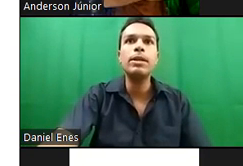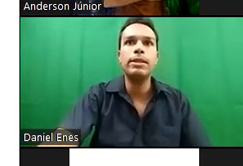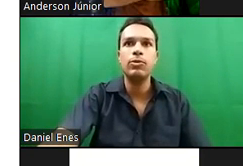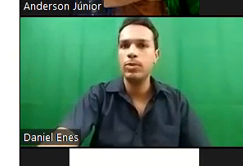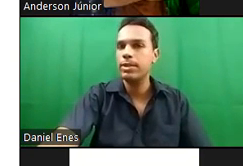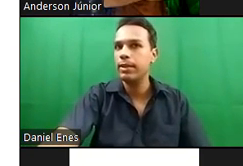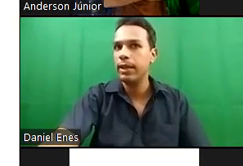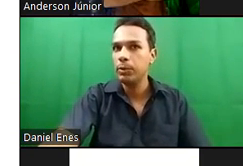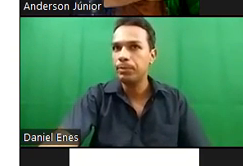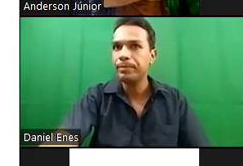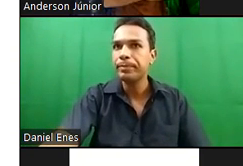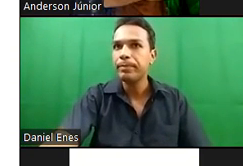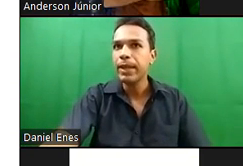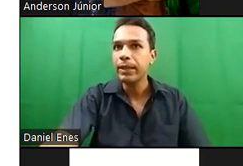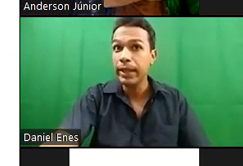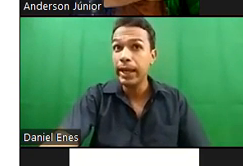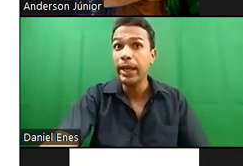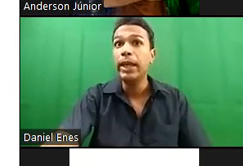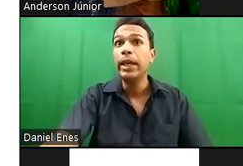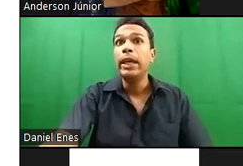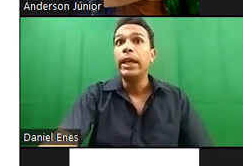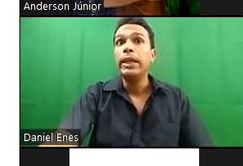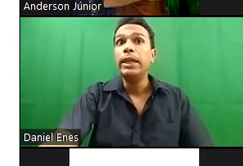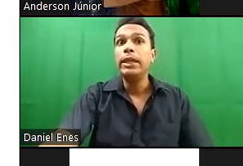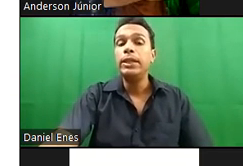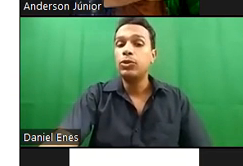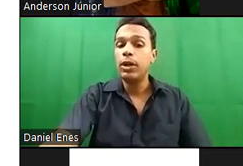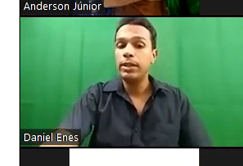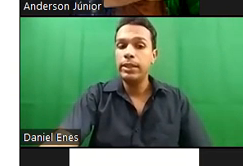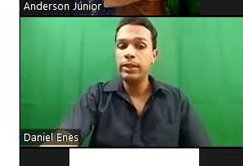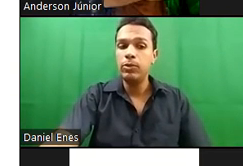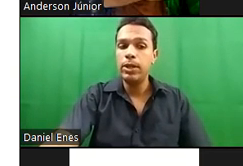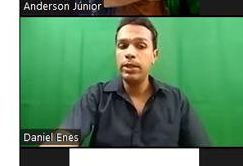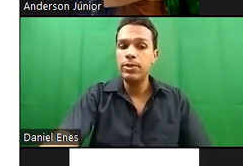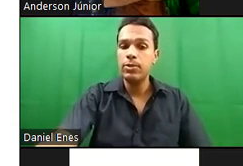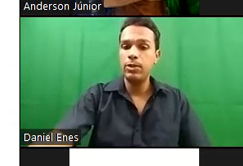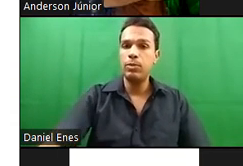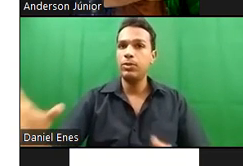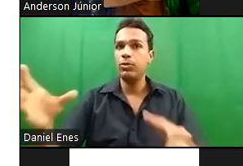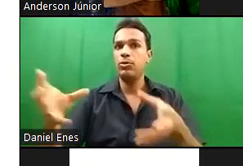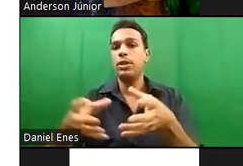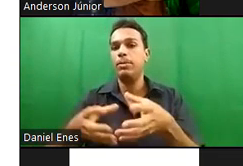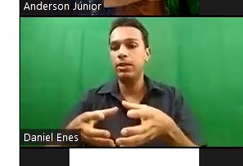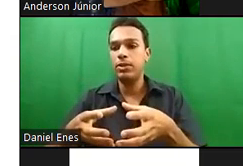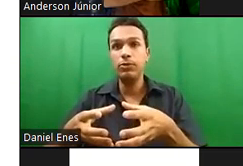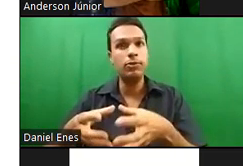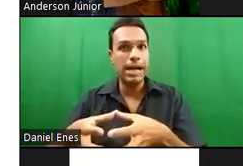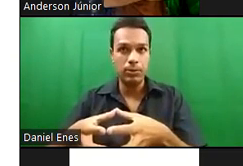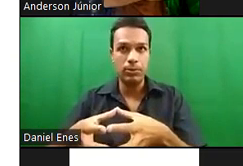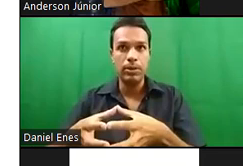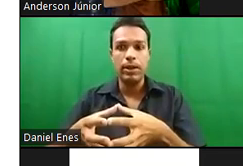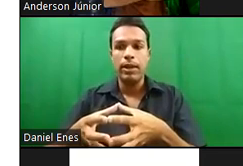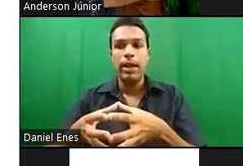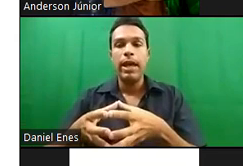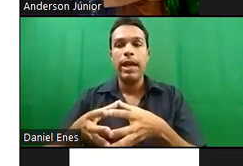colocou aqui, né? Usou esse termo, né? E só que o Anderson ele comentou justamente um